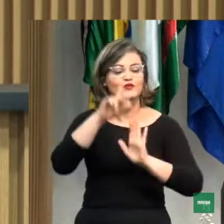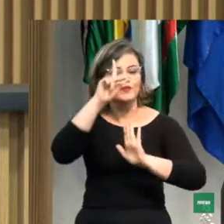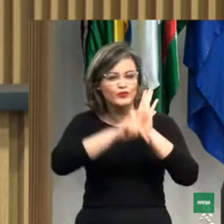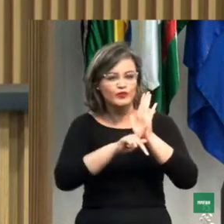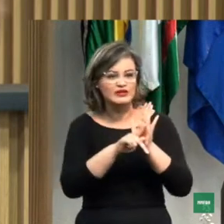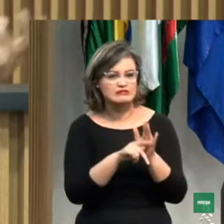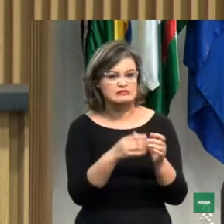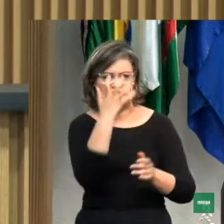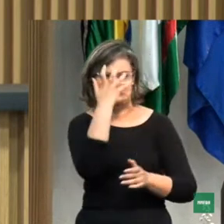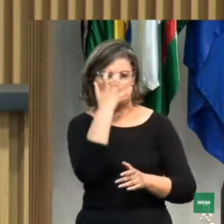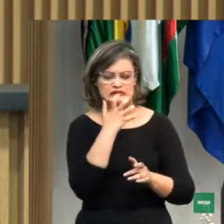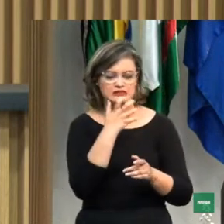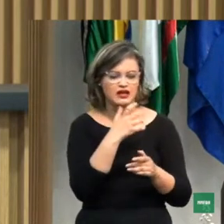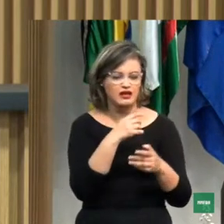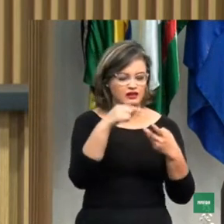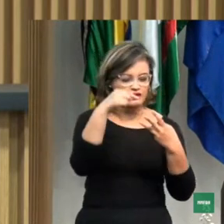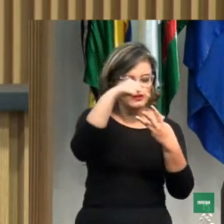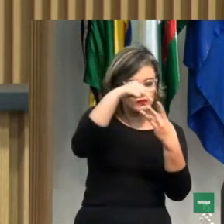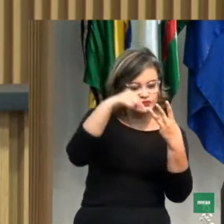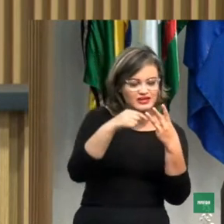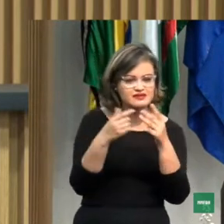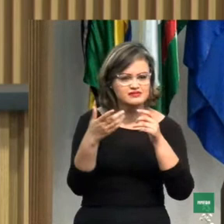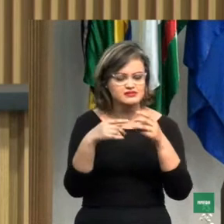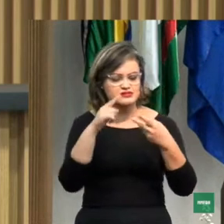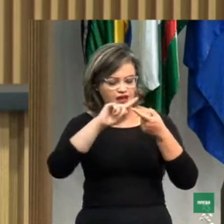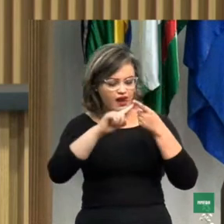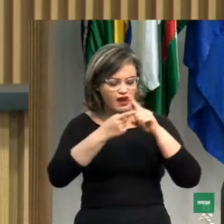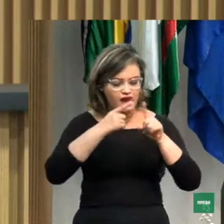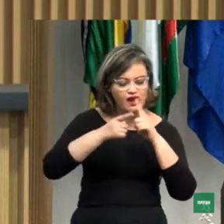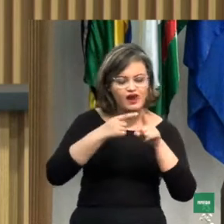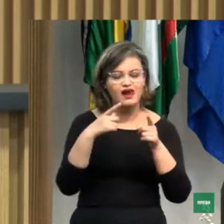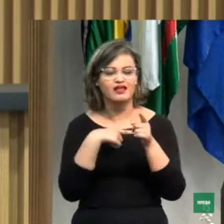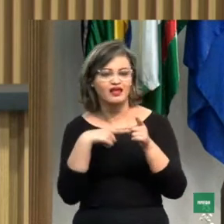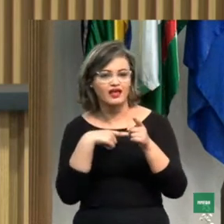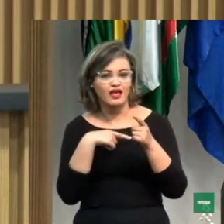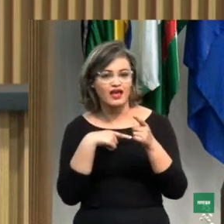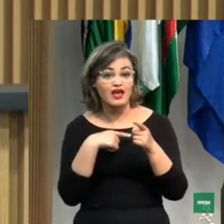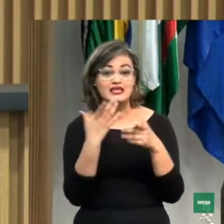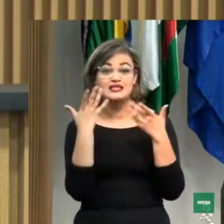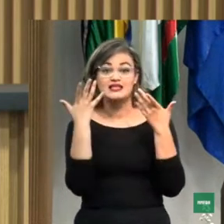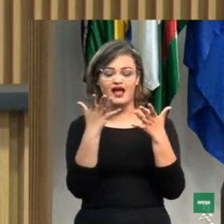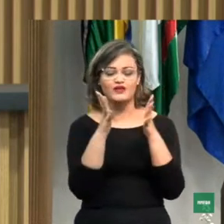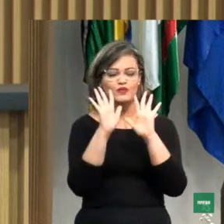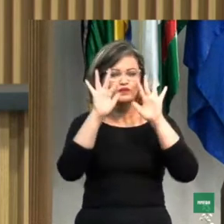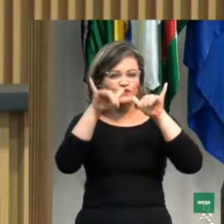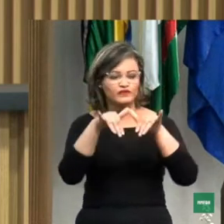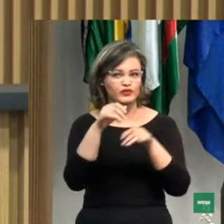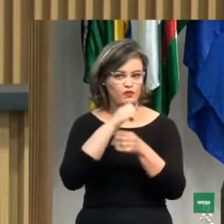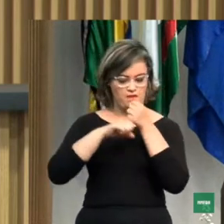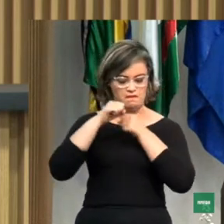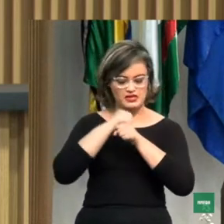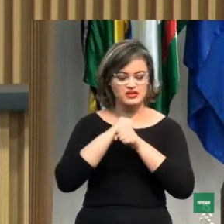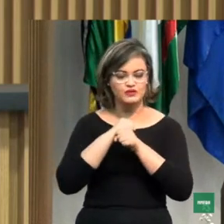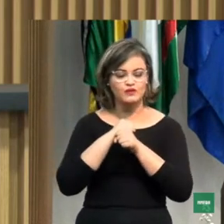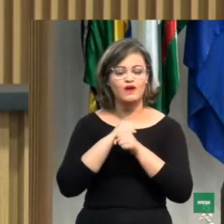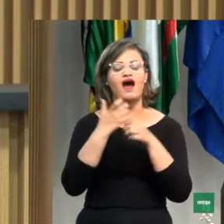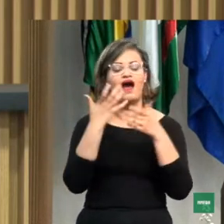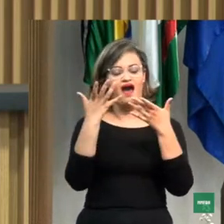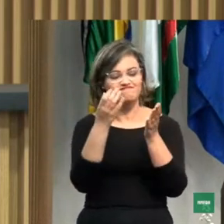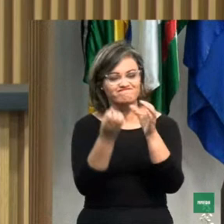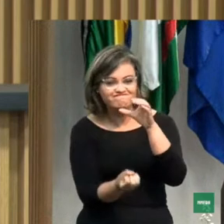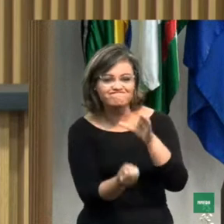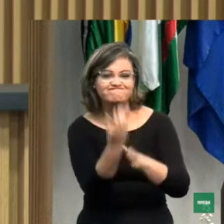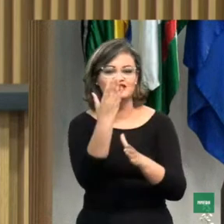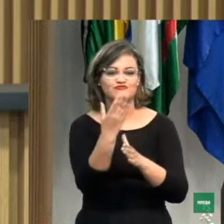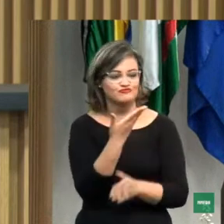três componentes que dialogam entre si. E, por isso, no final do ano passado, foi, então, instituído pela ministra Damares